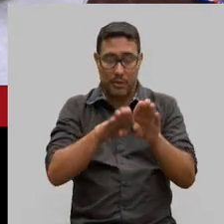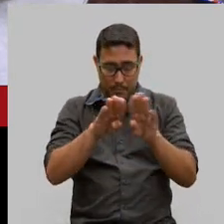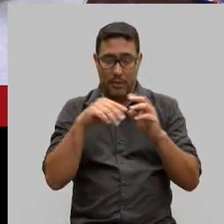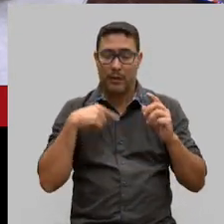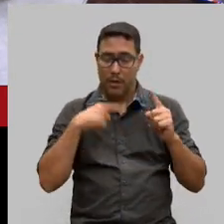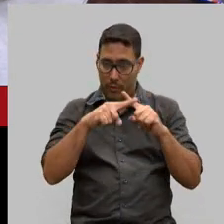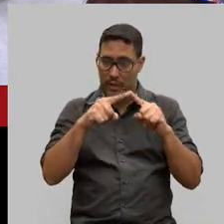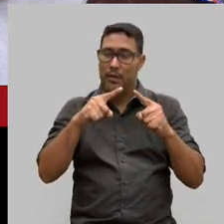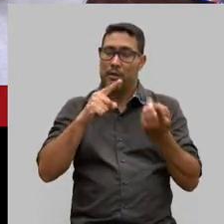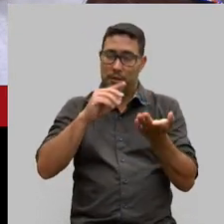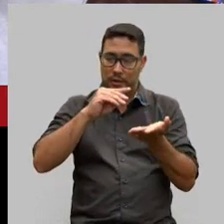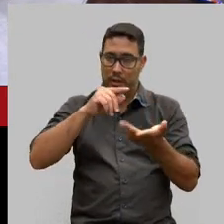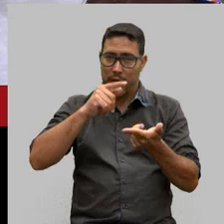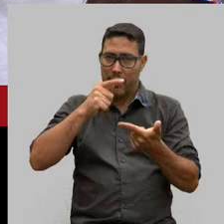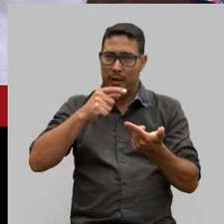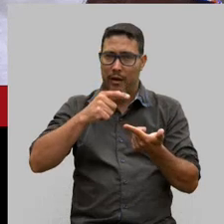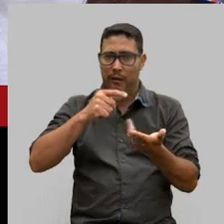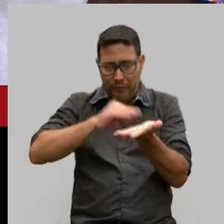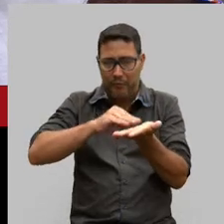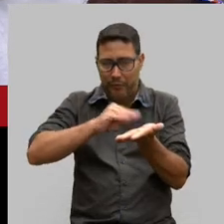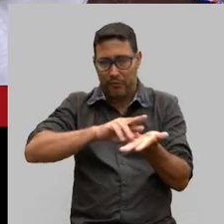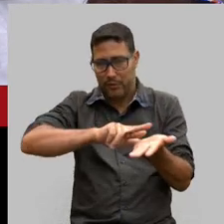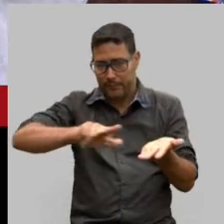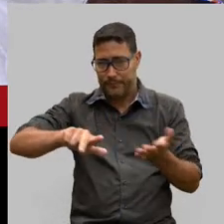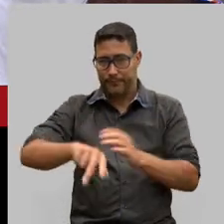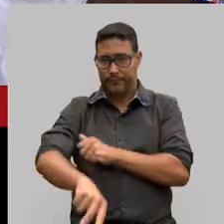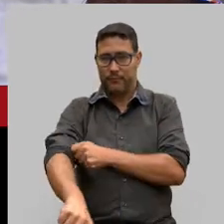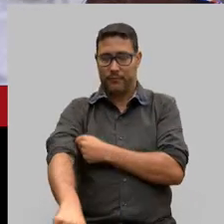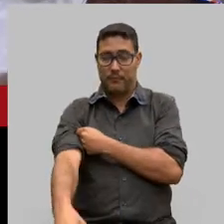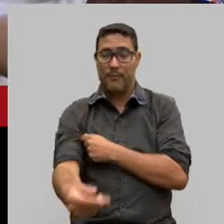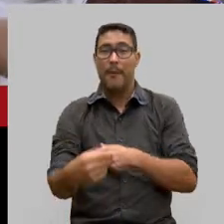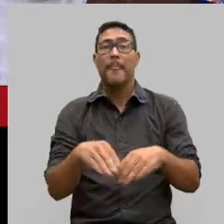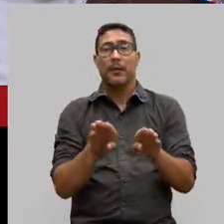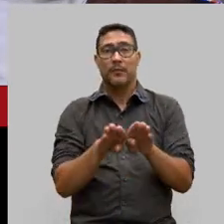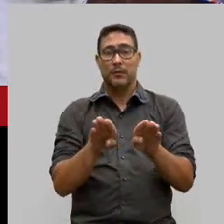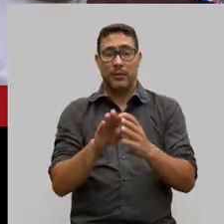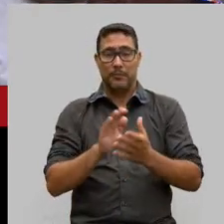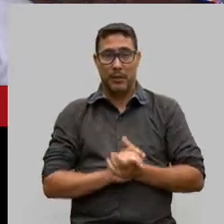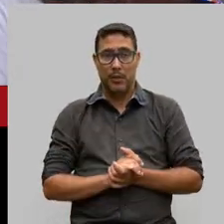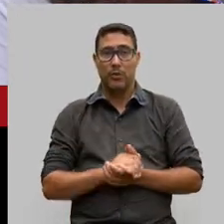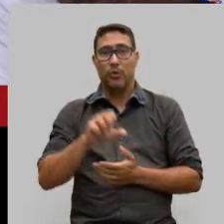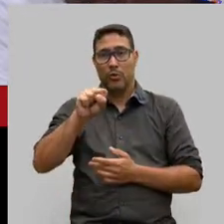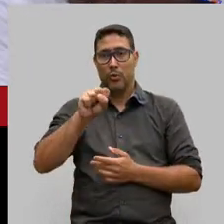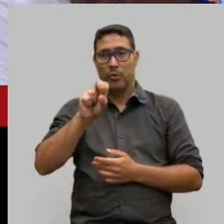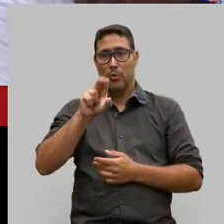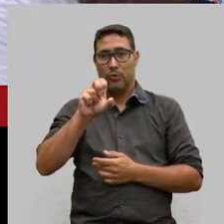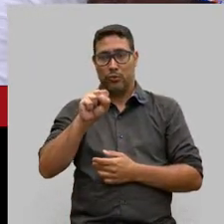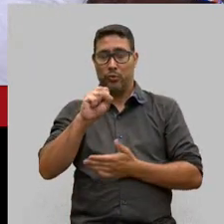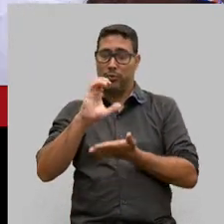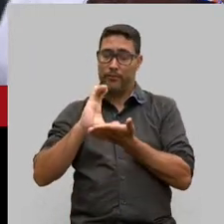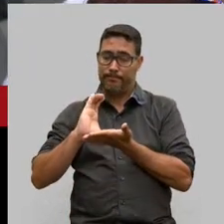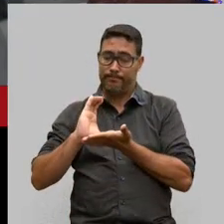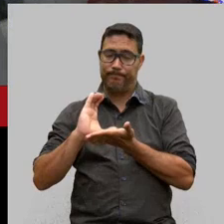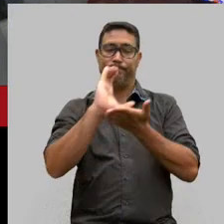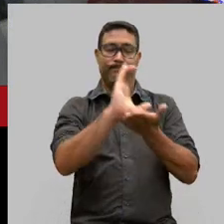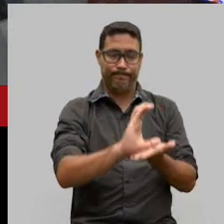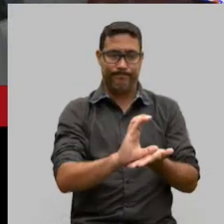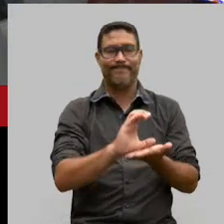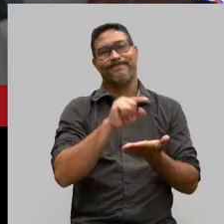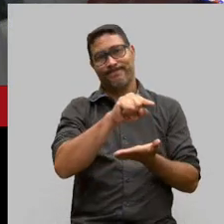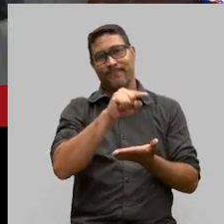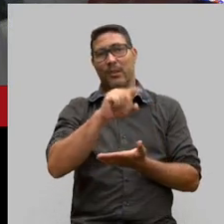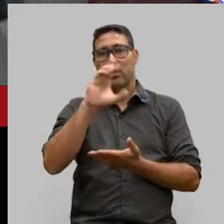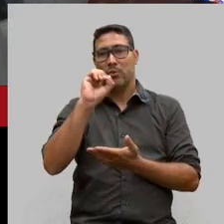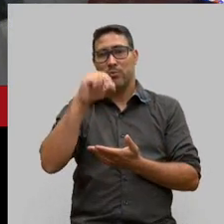trago aqui também que é a respeito do repasse do SUS do repasse dos convênios com a tabela muito